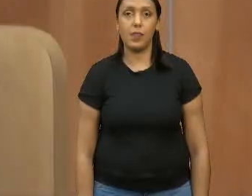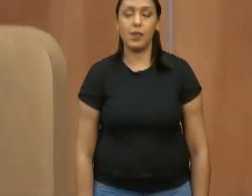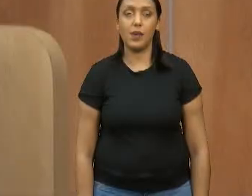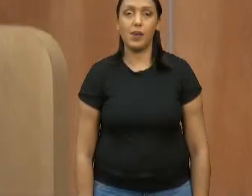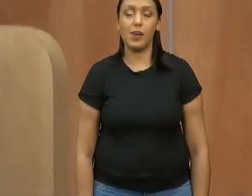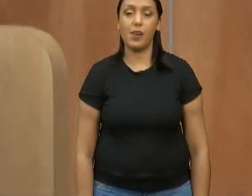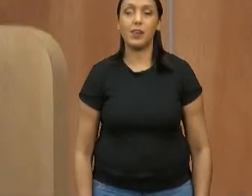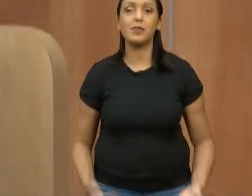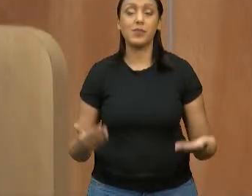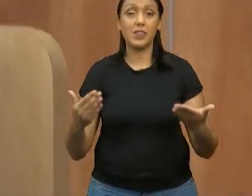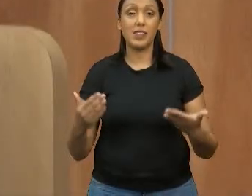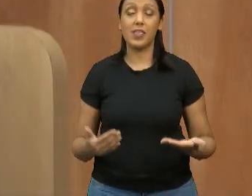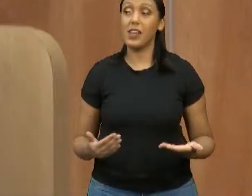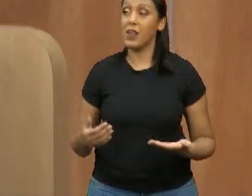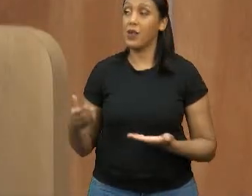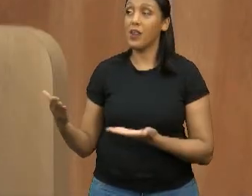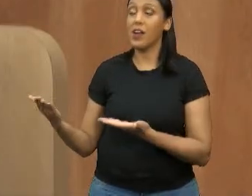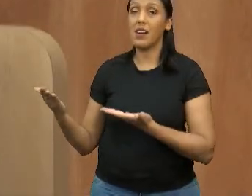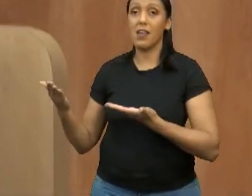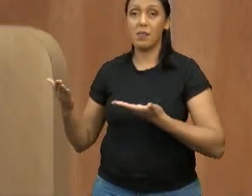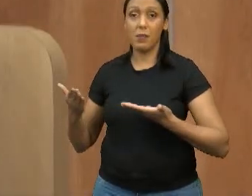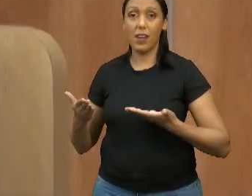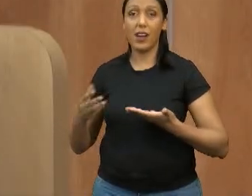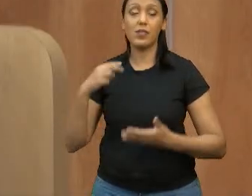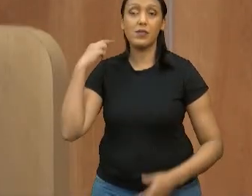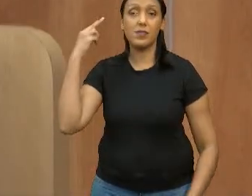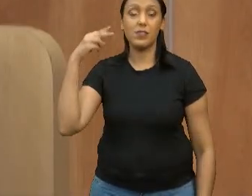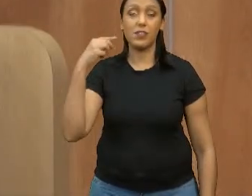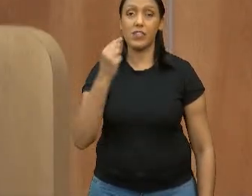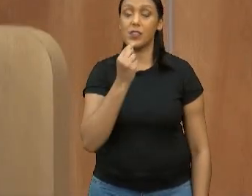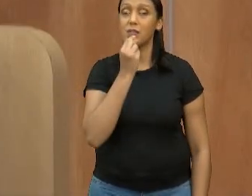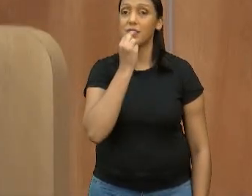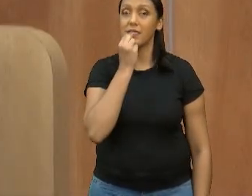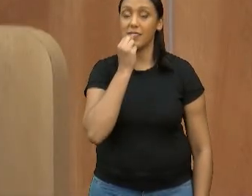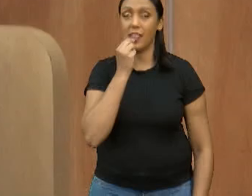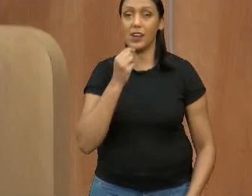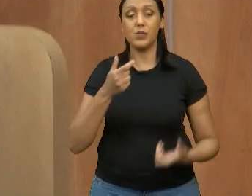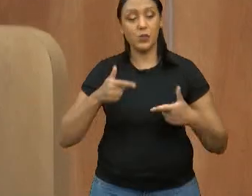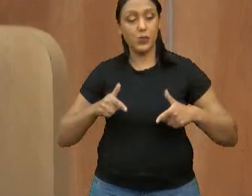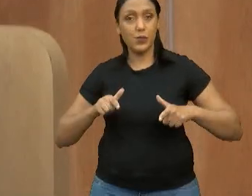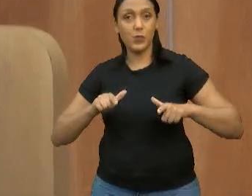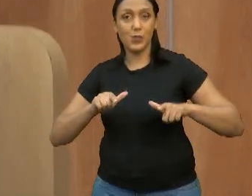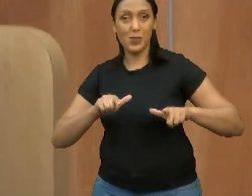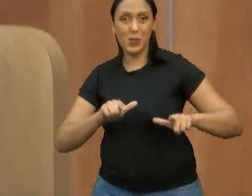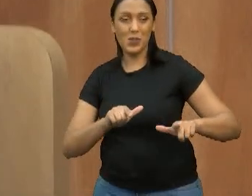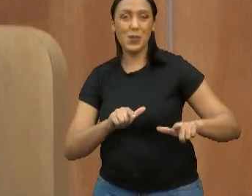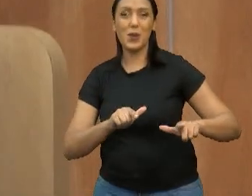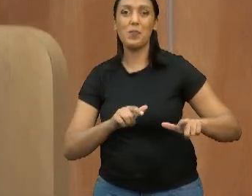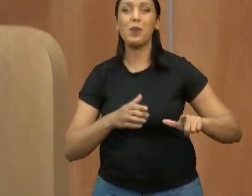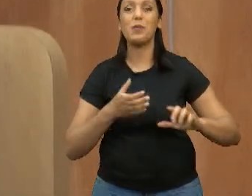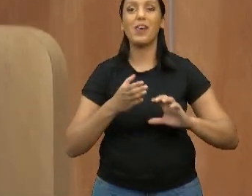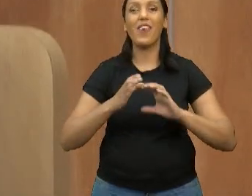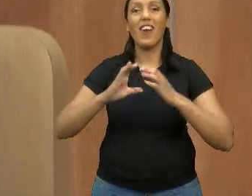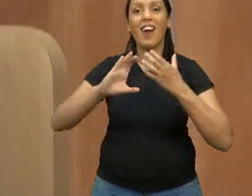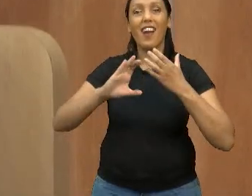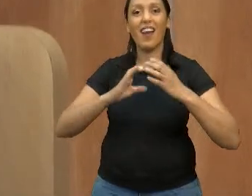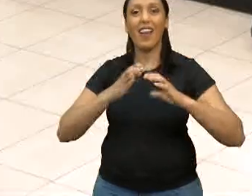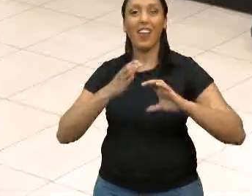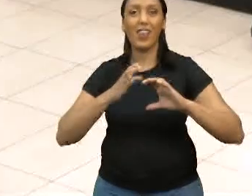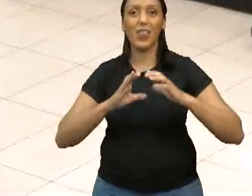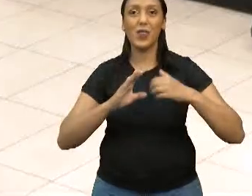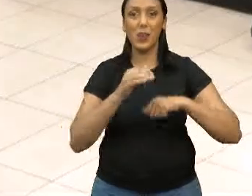Convidamos agora nosso vereador Neto Alves para entregar o diploma para o cantor Daniel Neto Gregório Alves. O Daniel